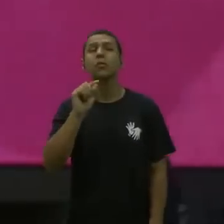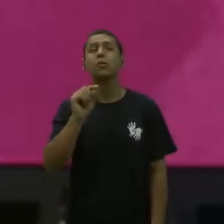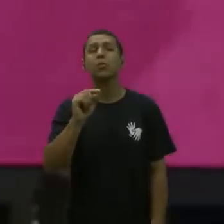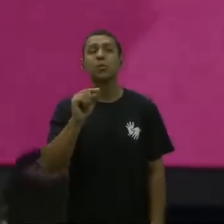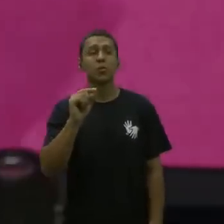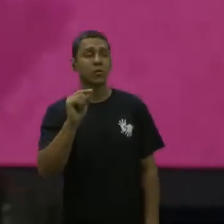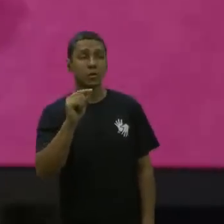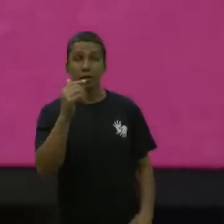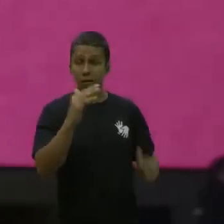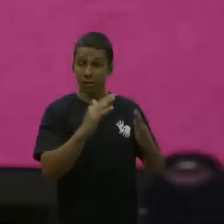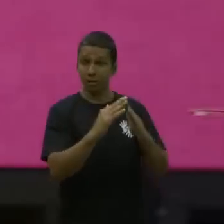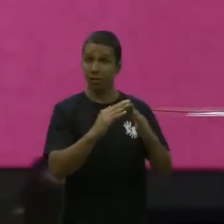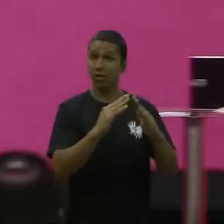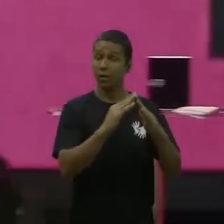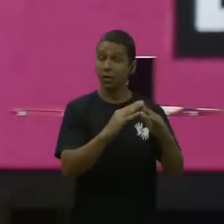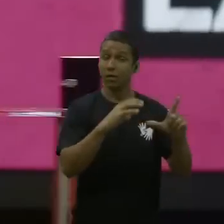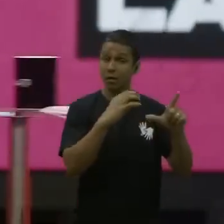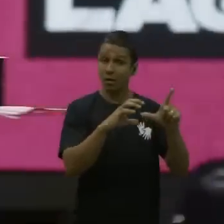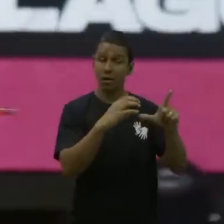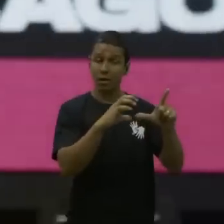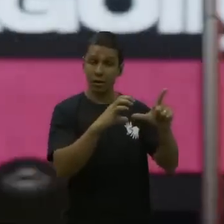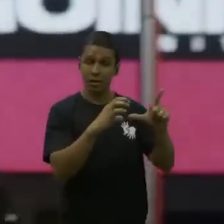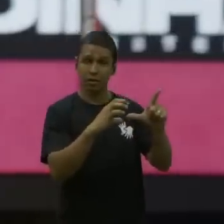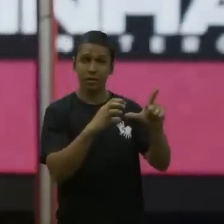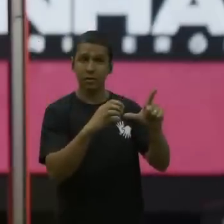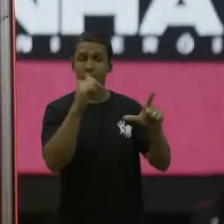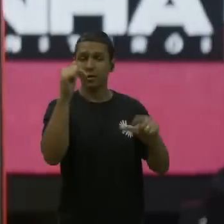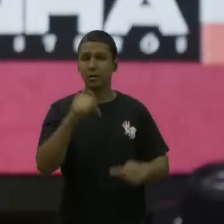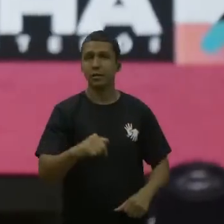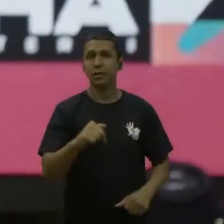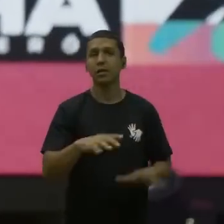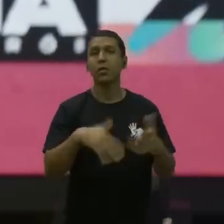trouxe essa igreja aqui quando ninguém sabia quem vocês eram?